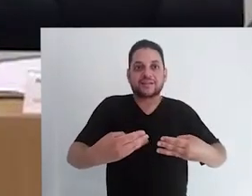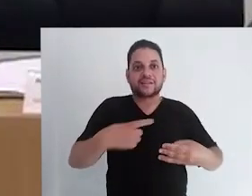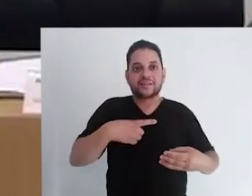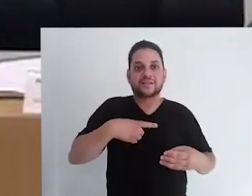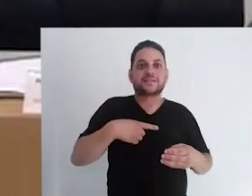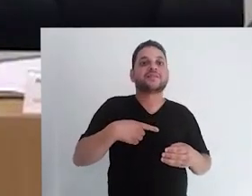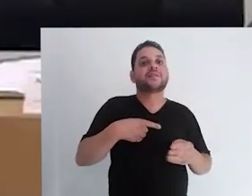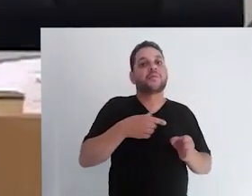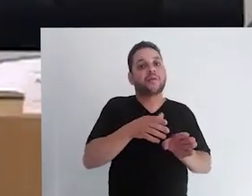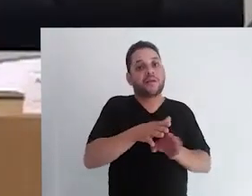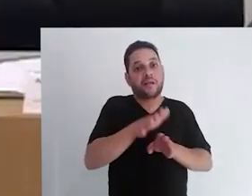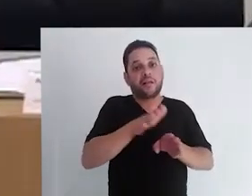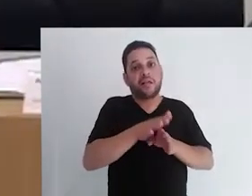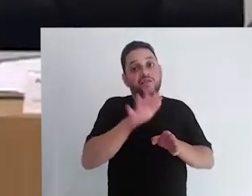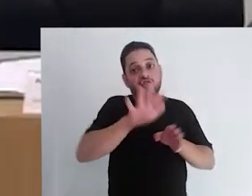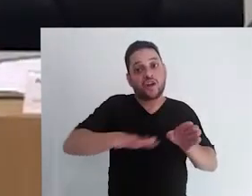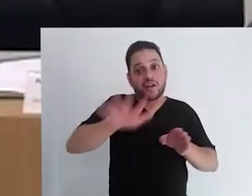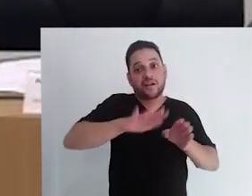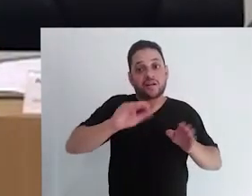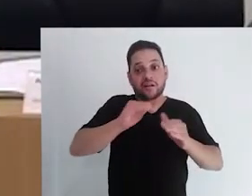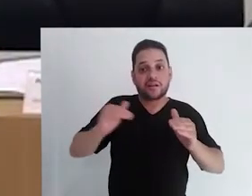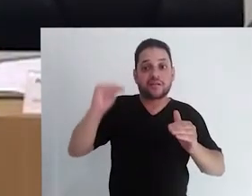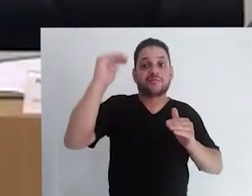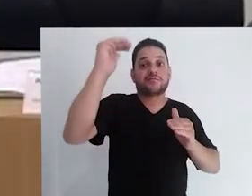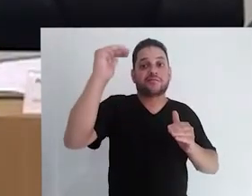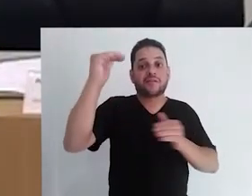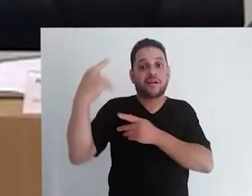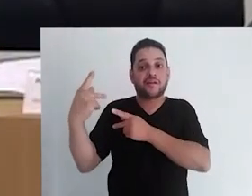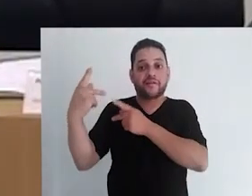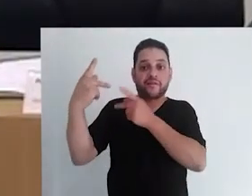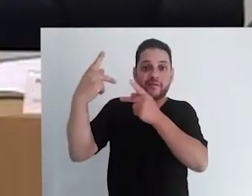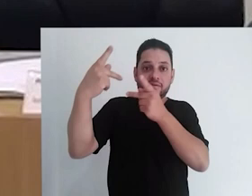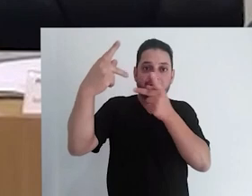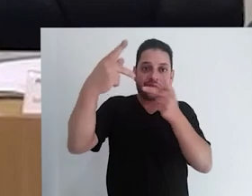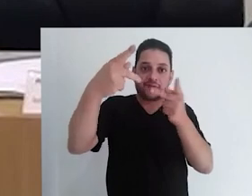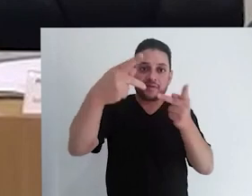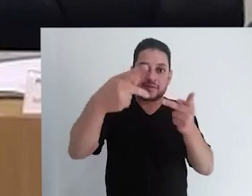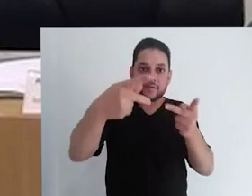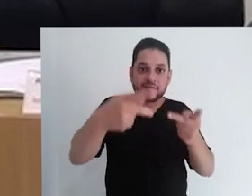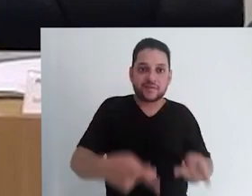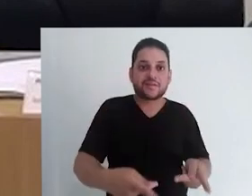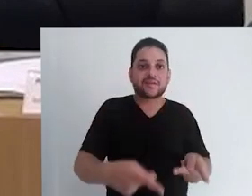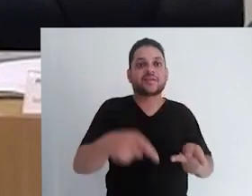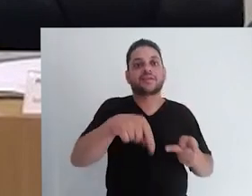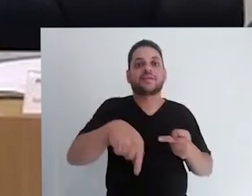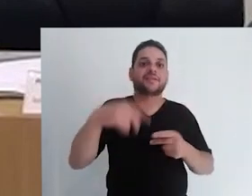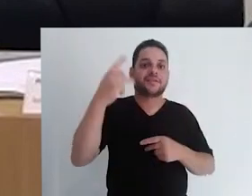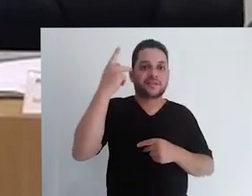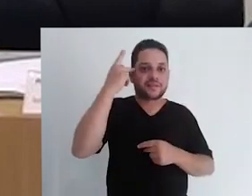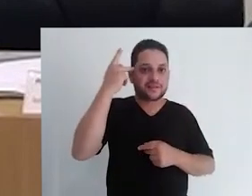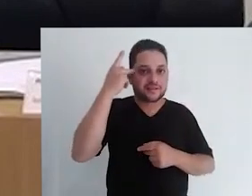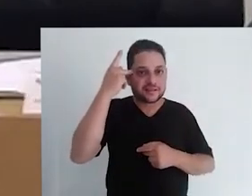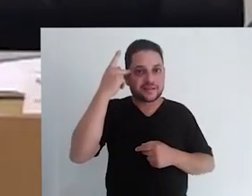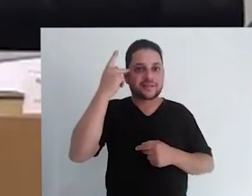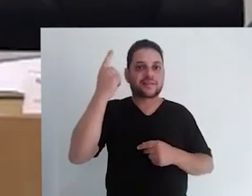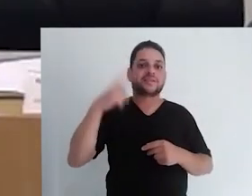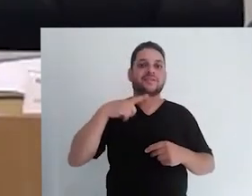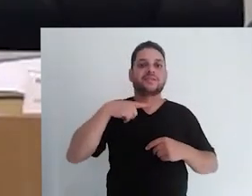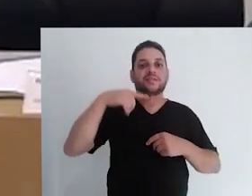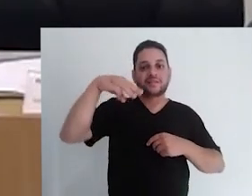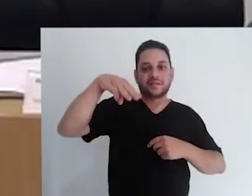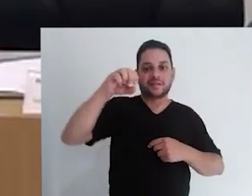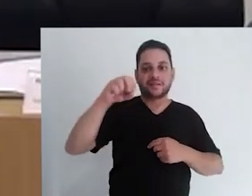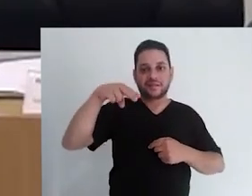corregedor-geral, visitando aqui o nosso juizado de São Paulo. A conselheira Mônica Nobre também